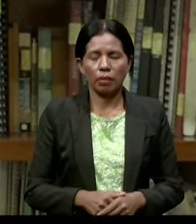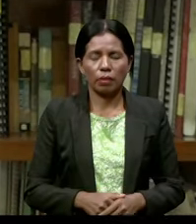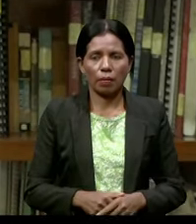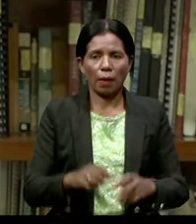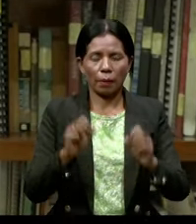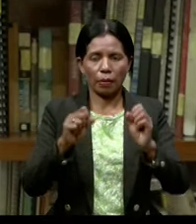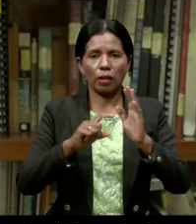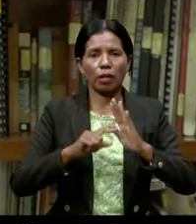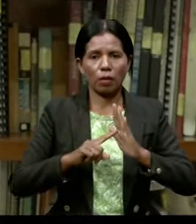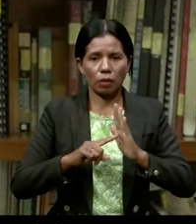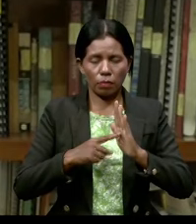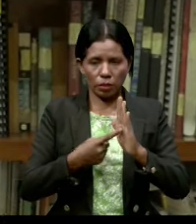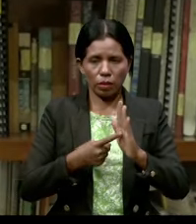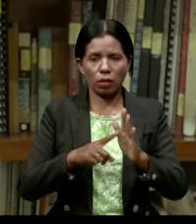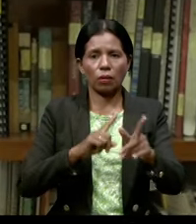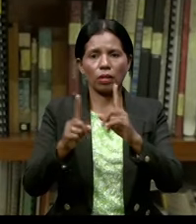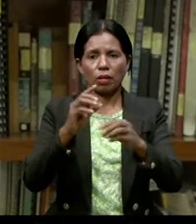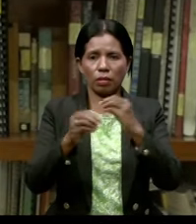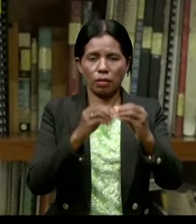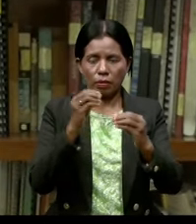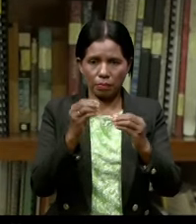belehuona kulikono ba